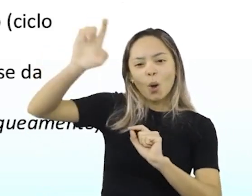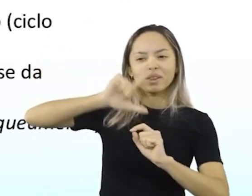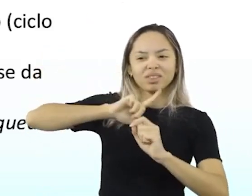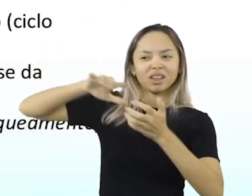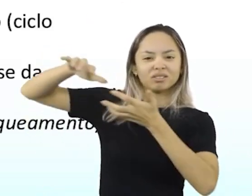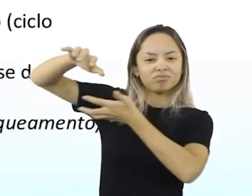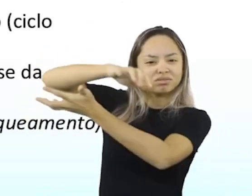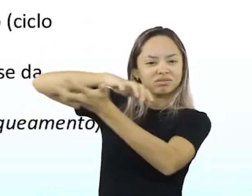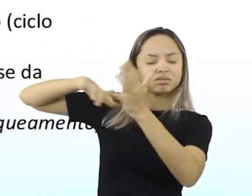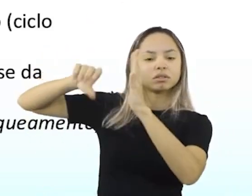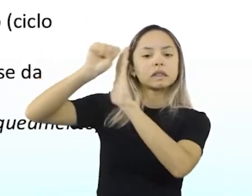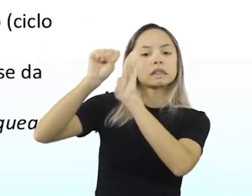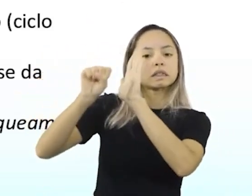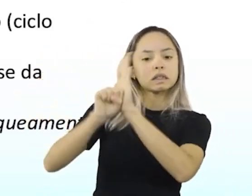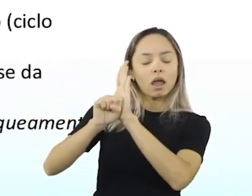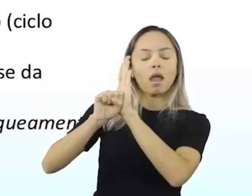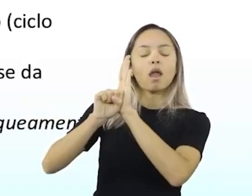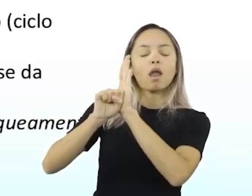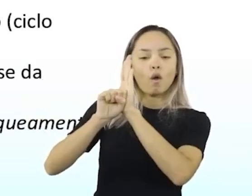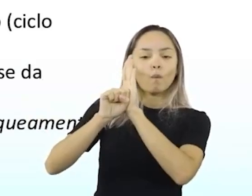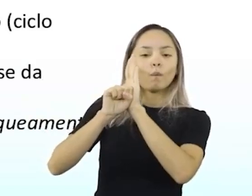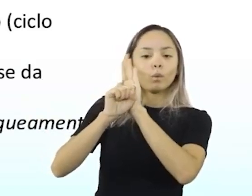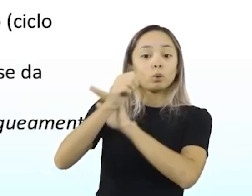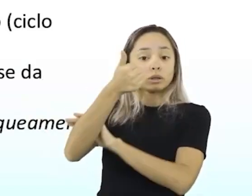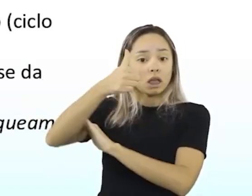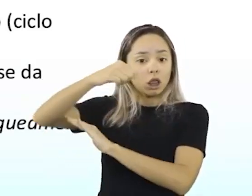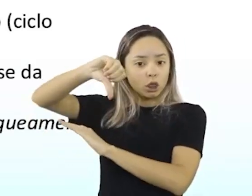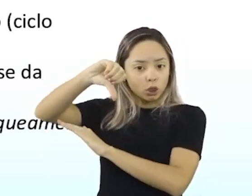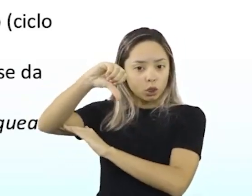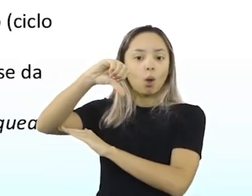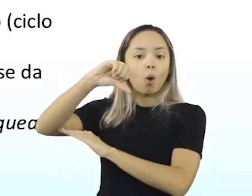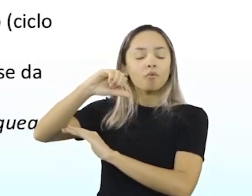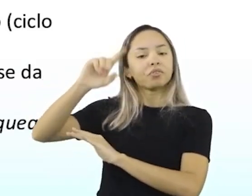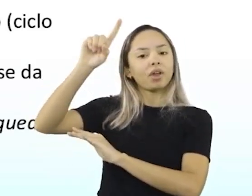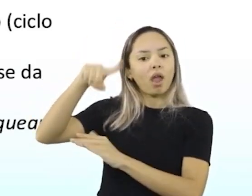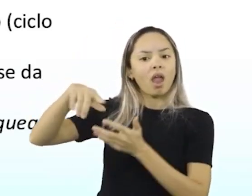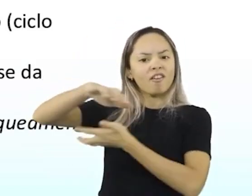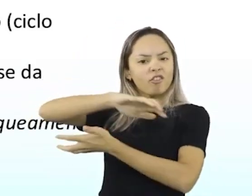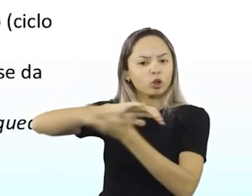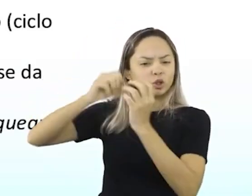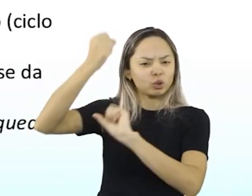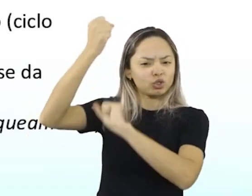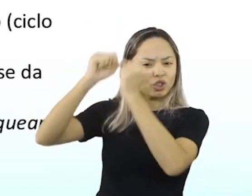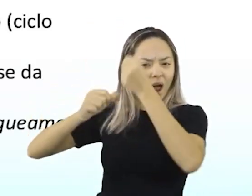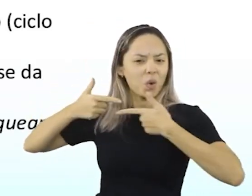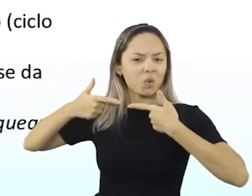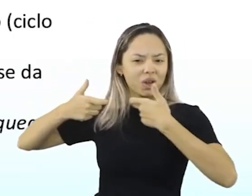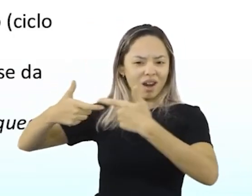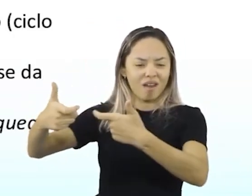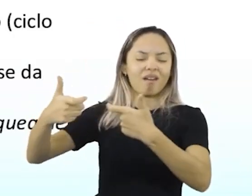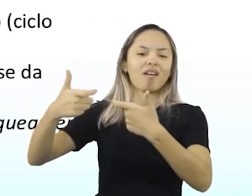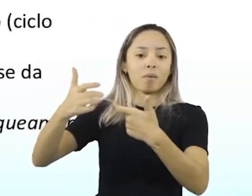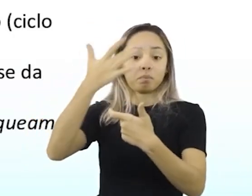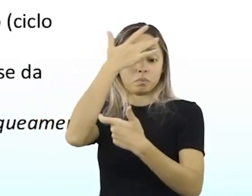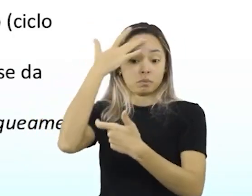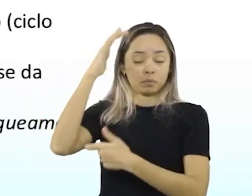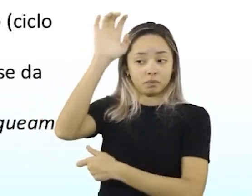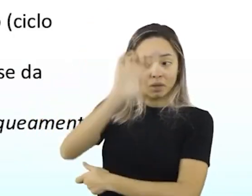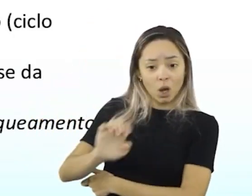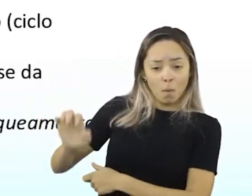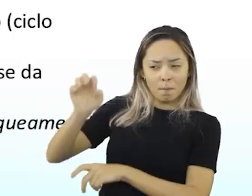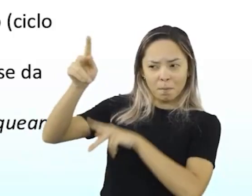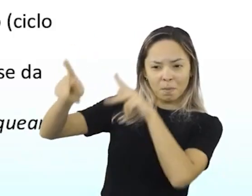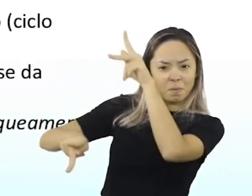Europa, sobretudo ali no século XIX. A Europa estava vivenciando a Revolução Industrial, guerra, a população europeia